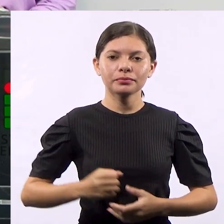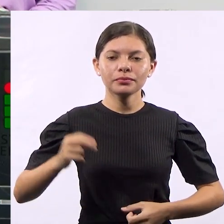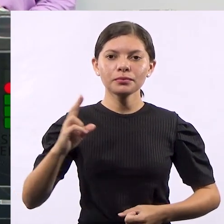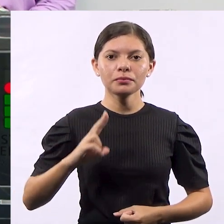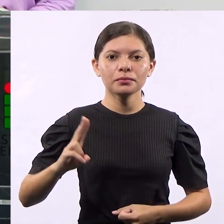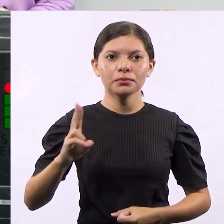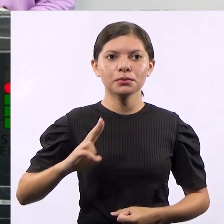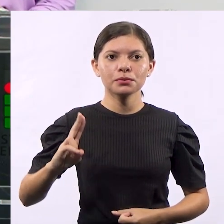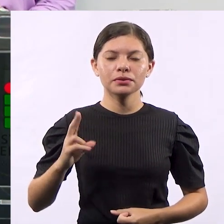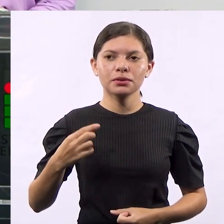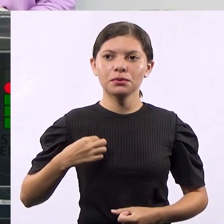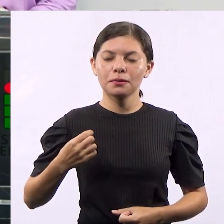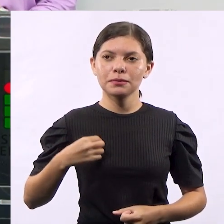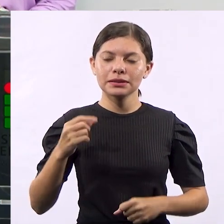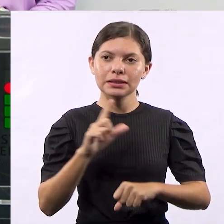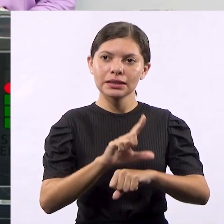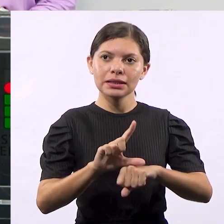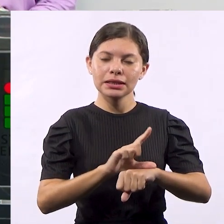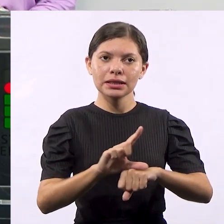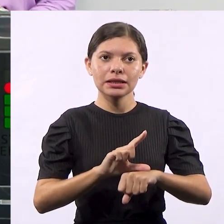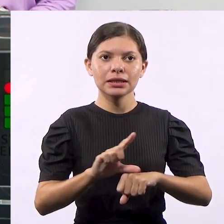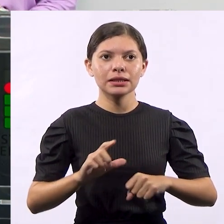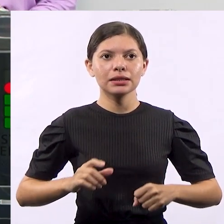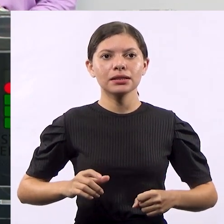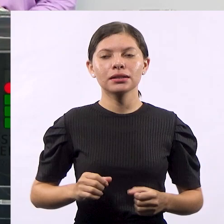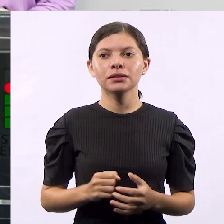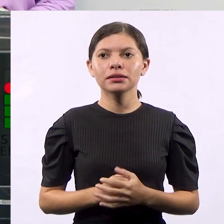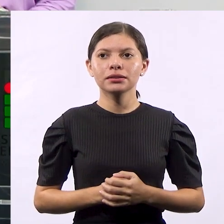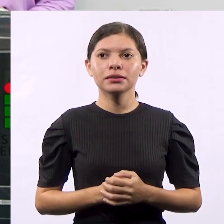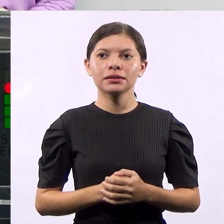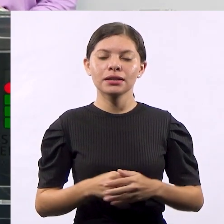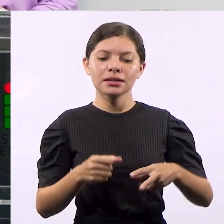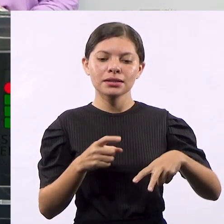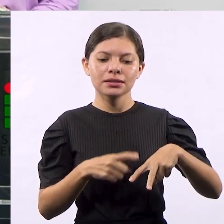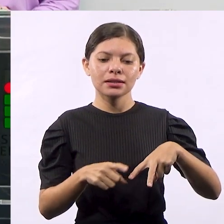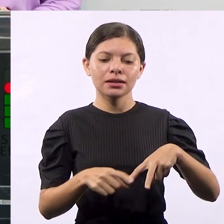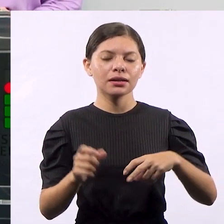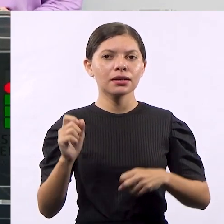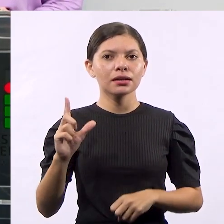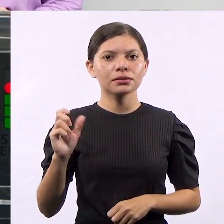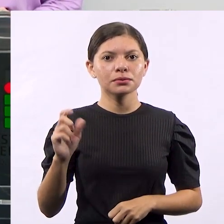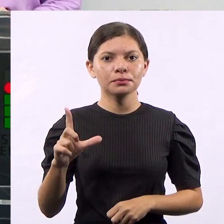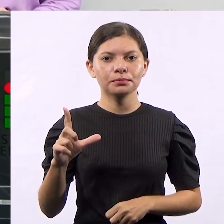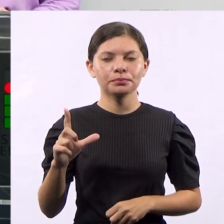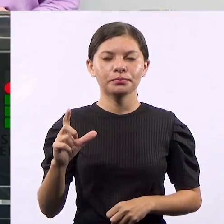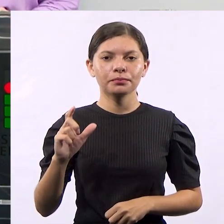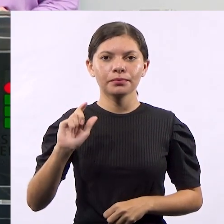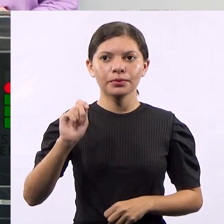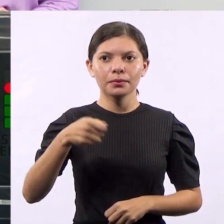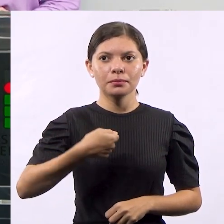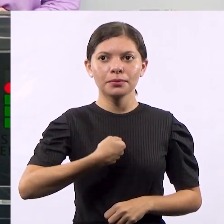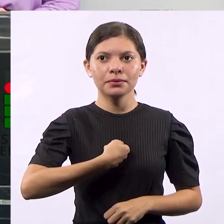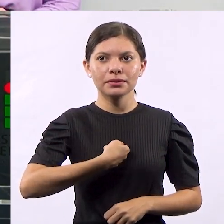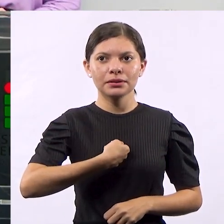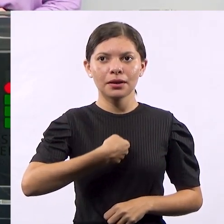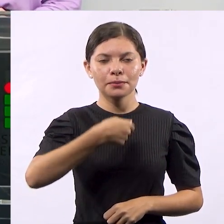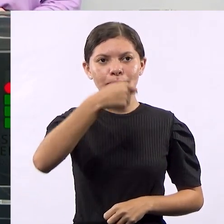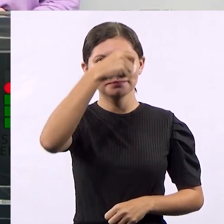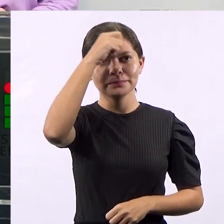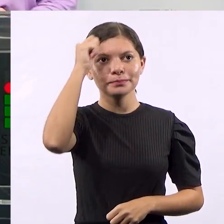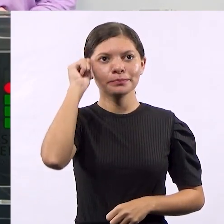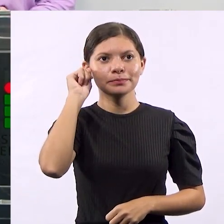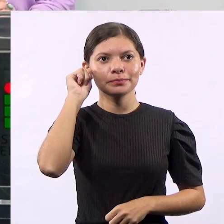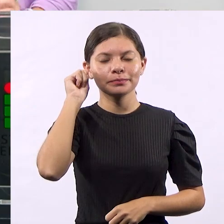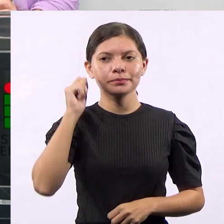Estou usando uma camisa lilás e uma saia azul. E o sinal que me identifica na comunidade surda